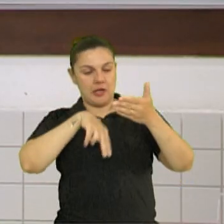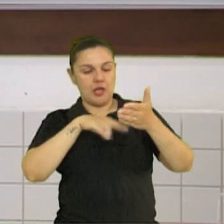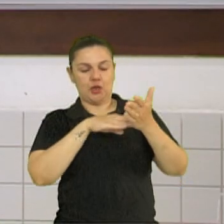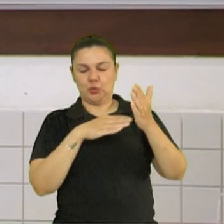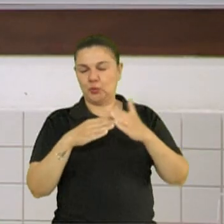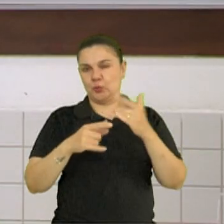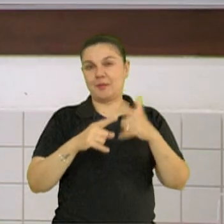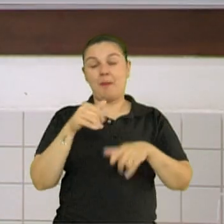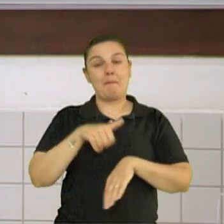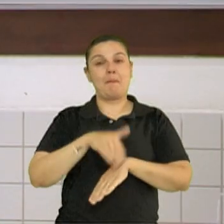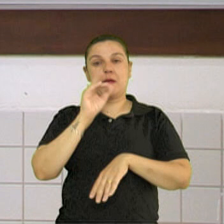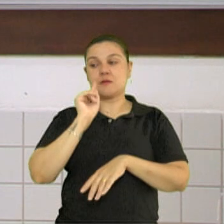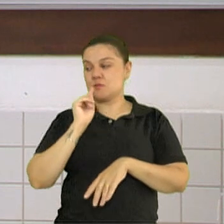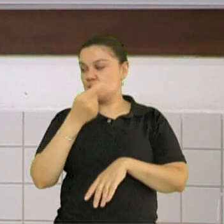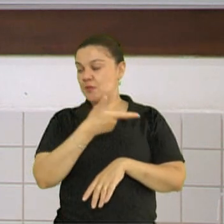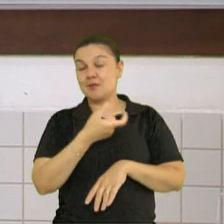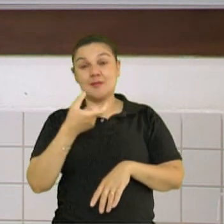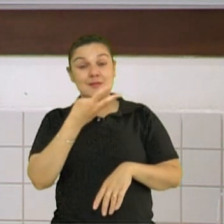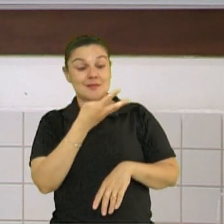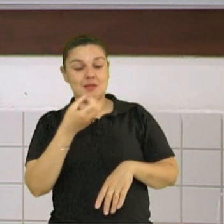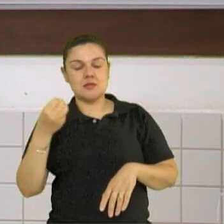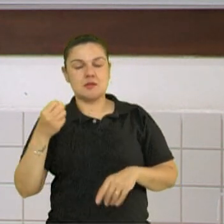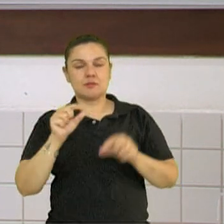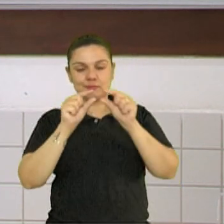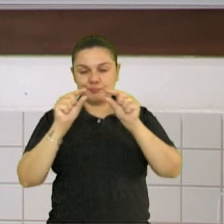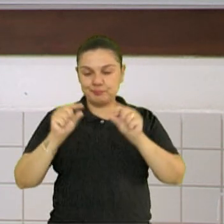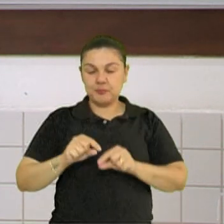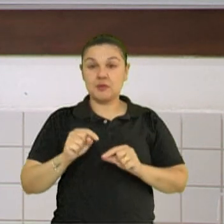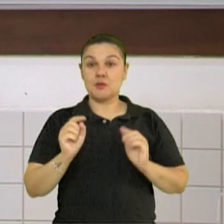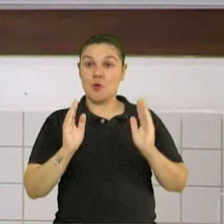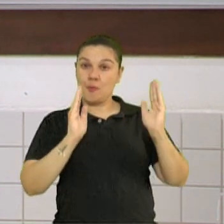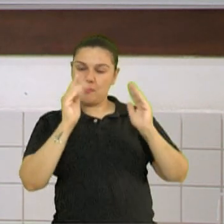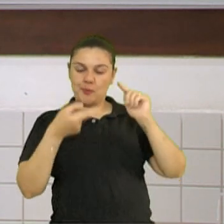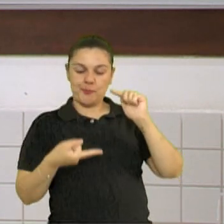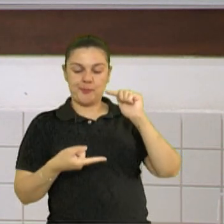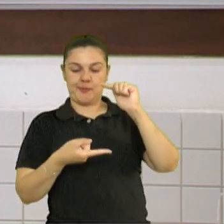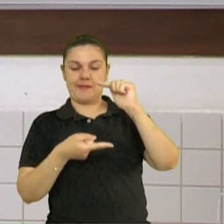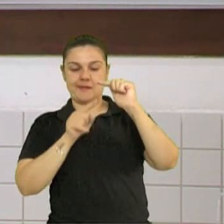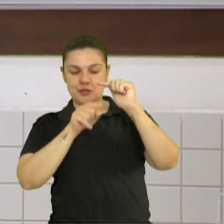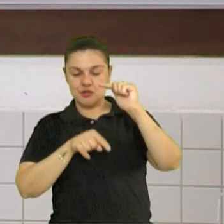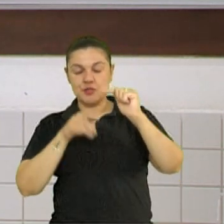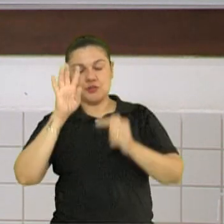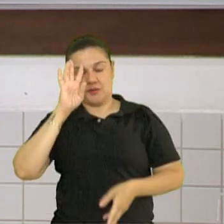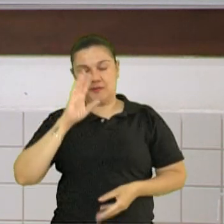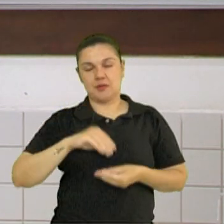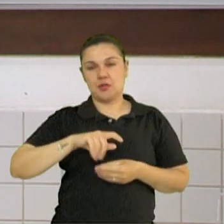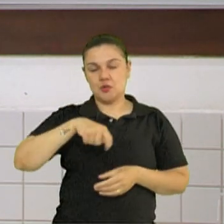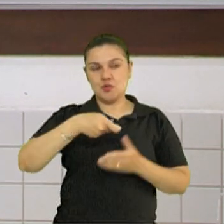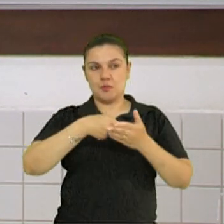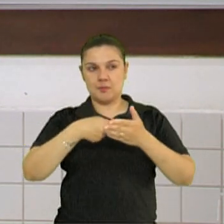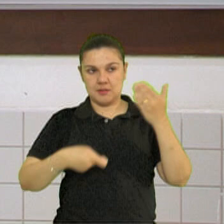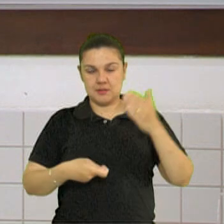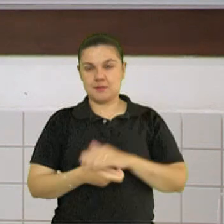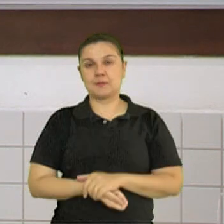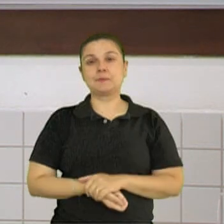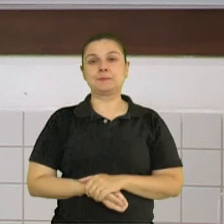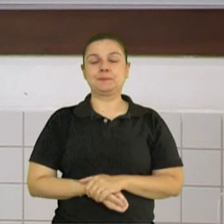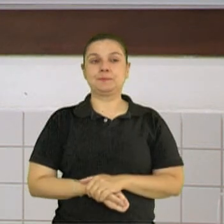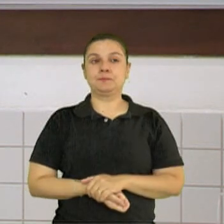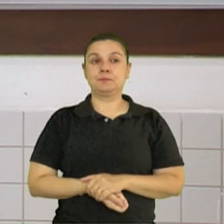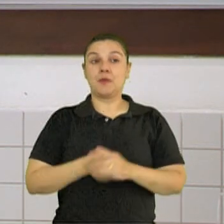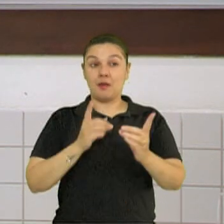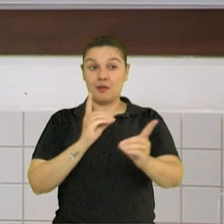todo o poema para vocês, mas pelo trecho já deu para a gente ter uma ideia, né, da escrita do Basílio da Gama.